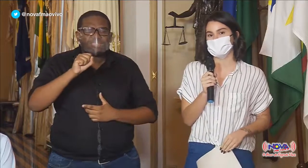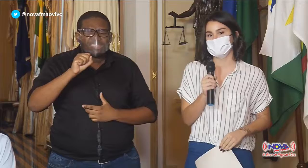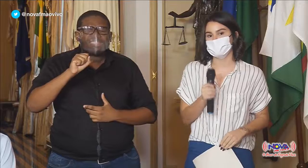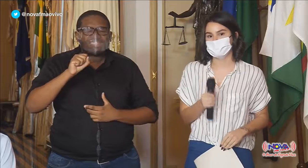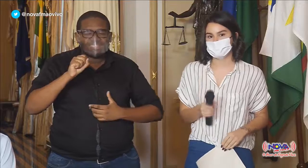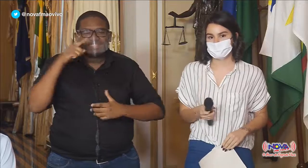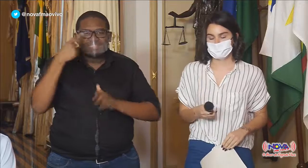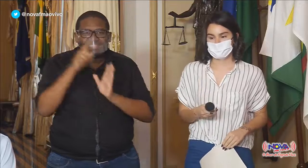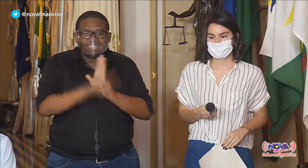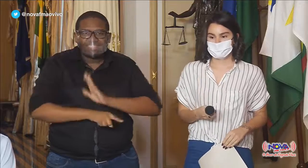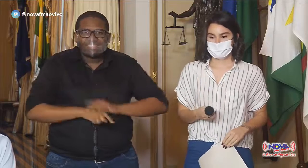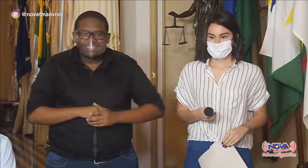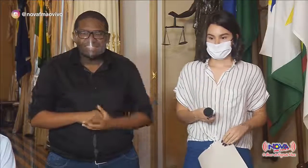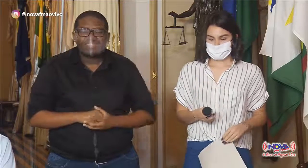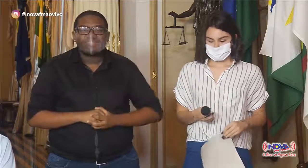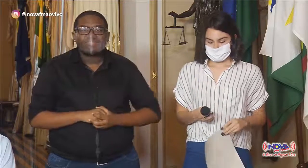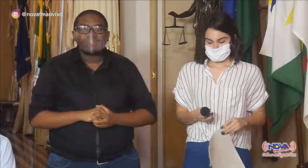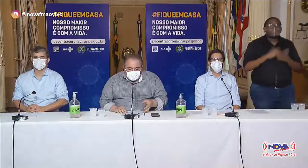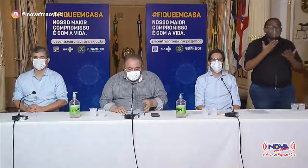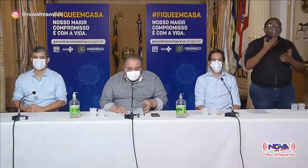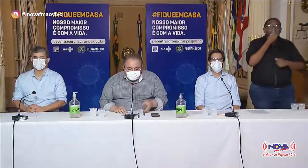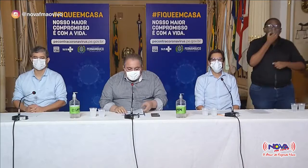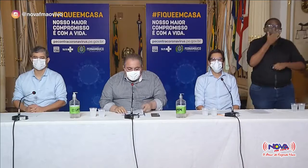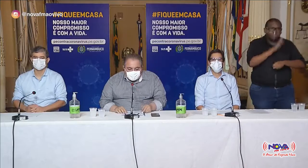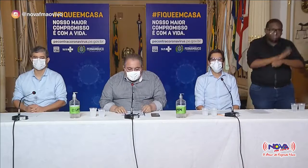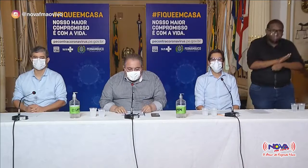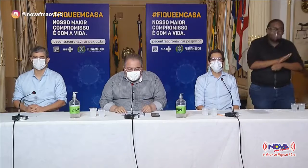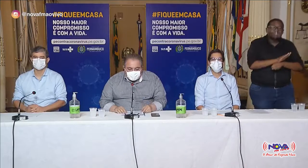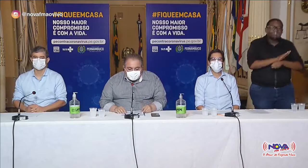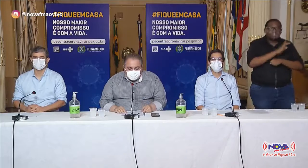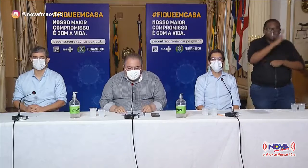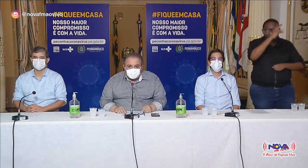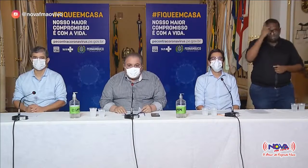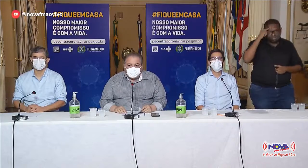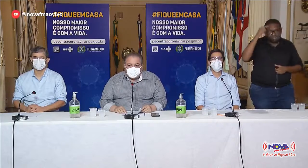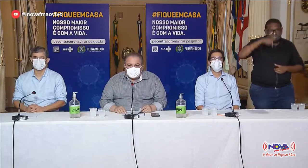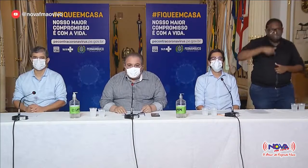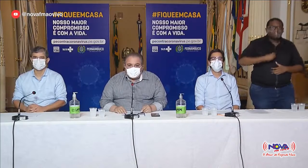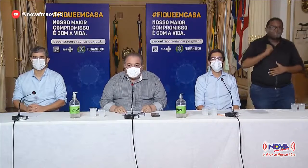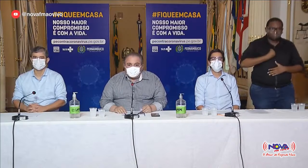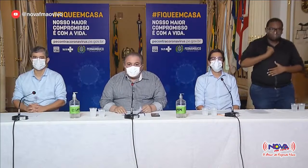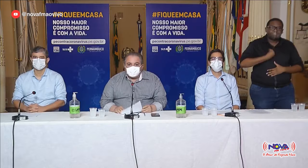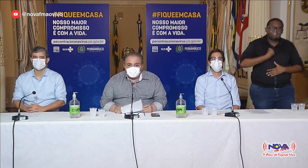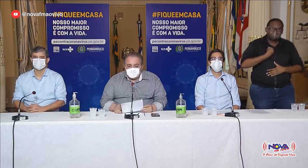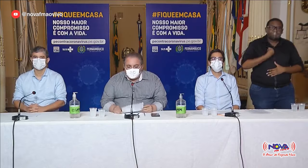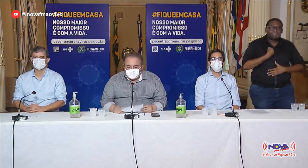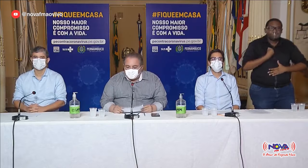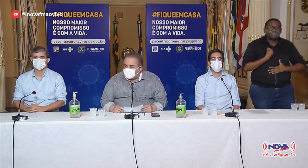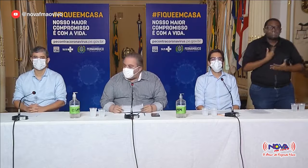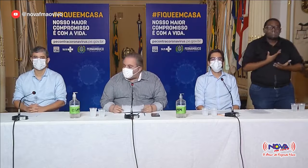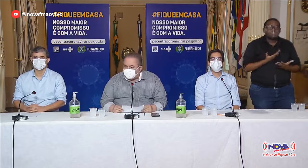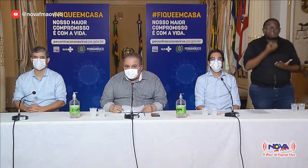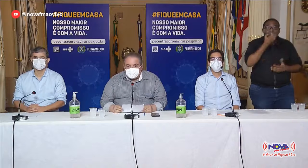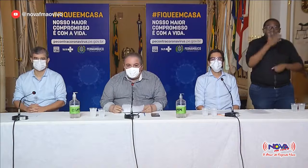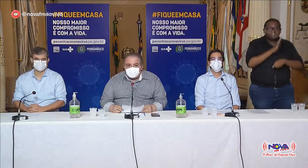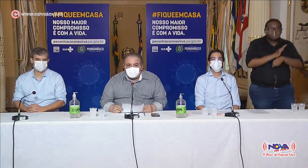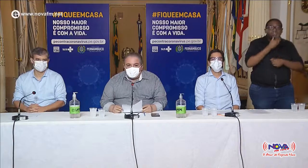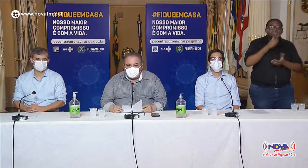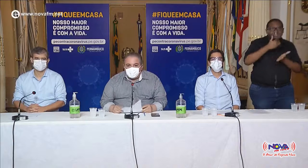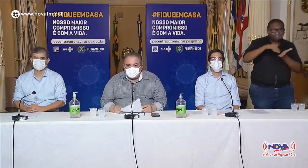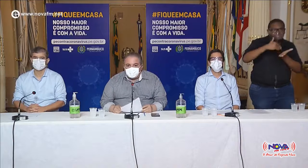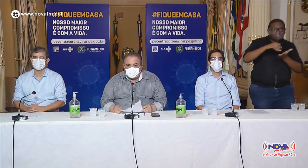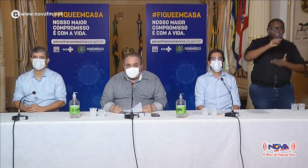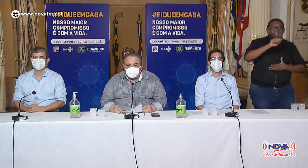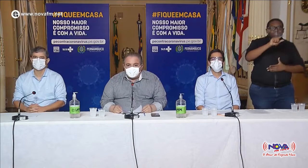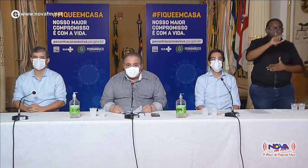perguntas. Bom, boa tarde Camila, boa tarde Marcos Vinícius, Danley Santos, boa tarde ao secretário Alexandre